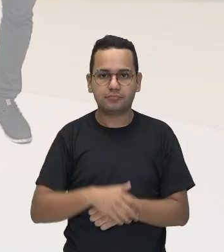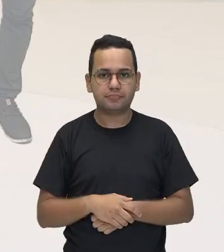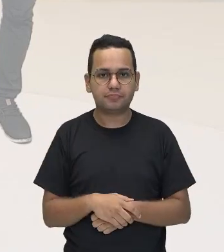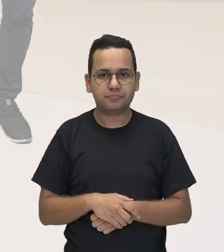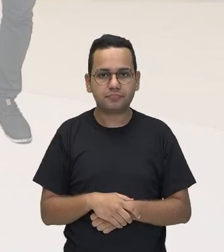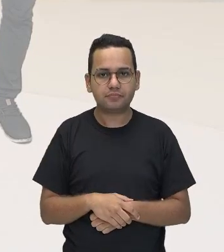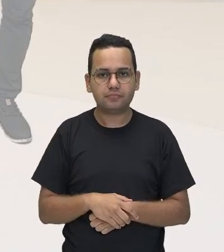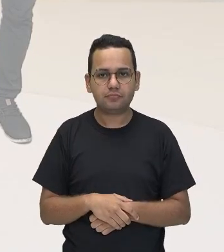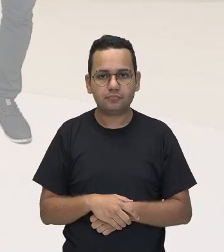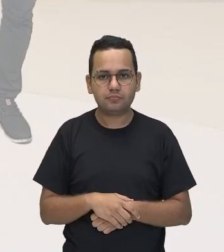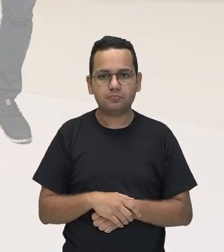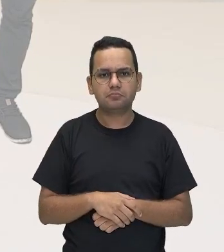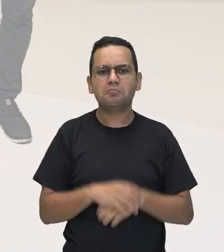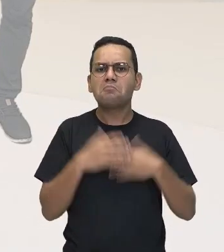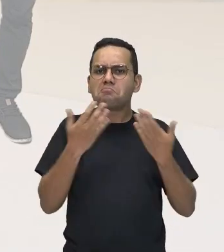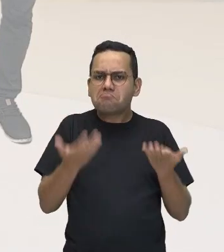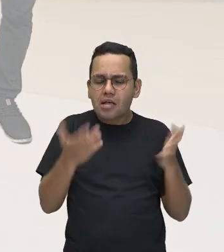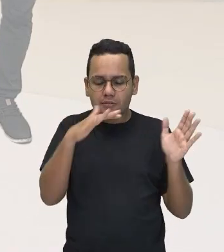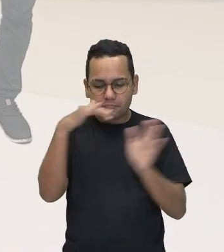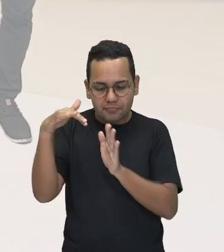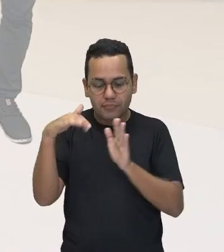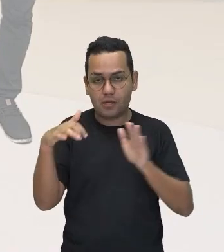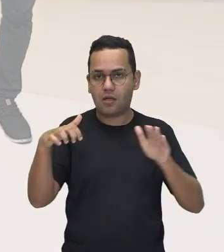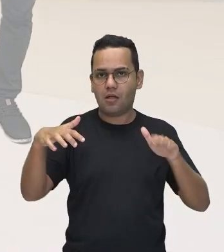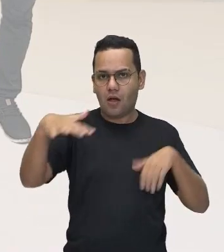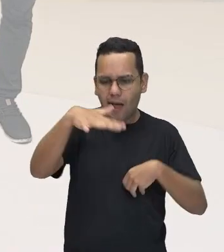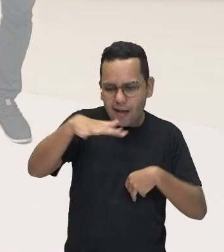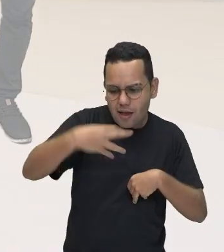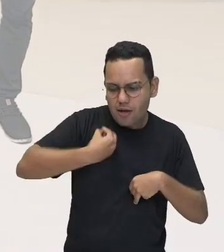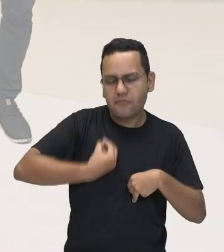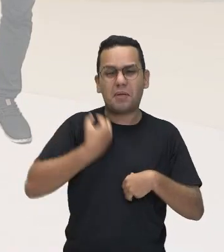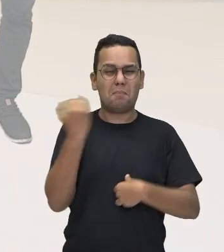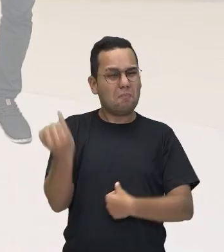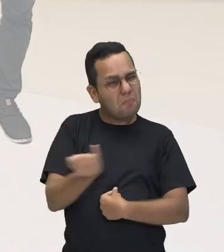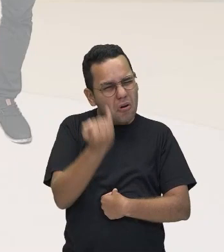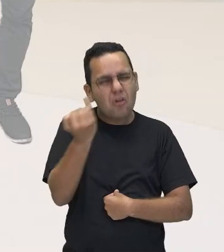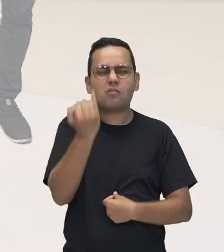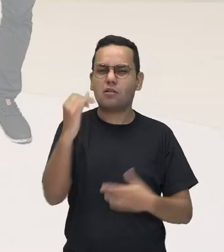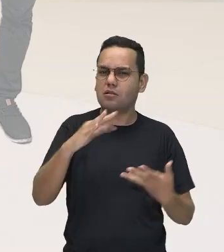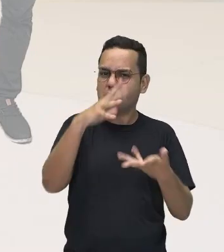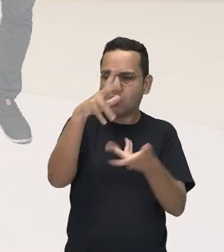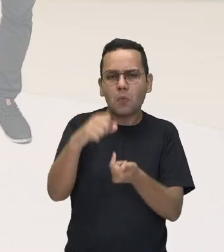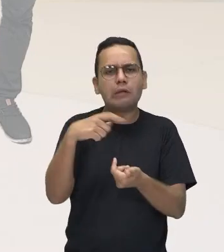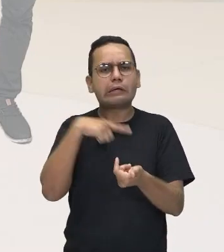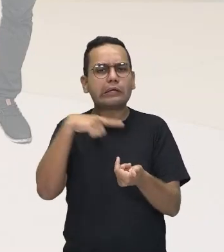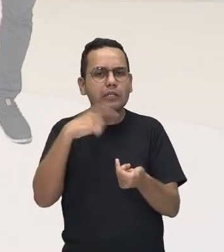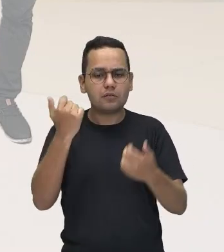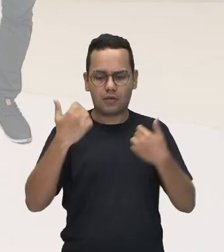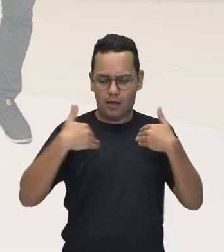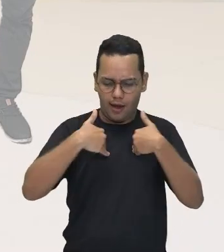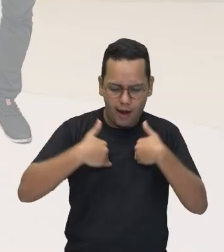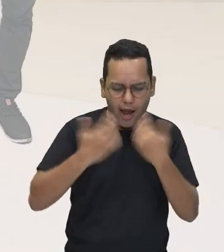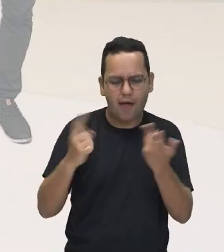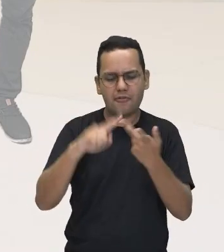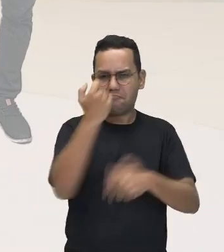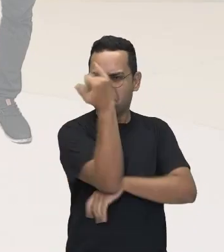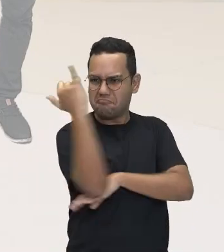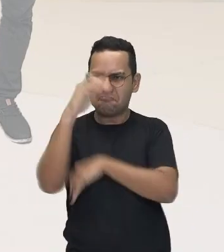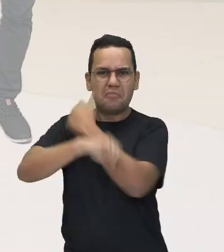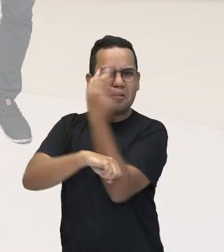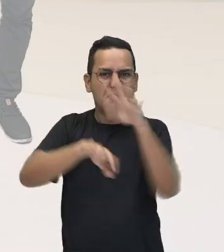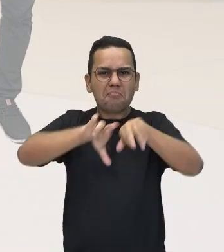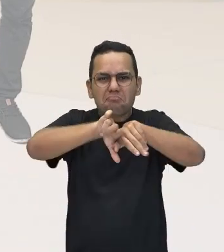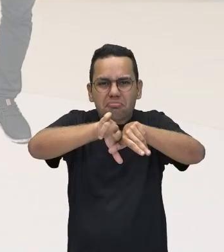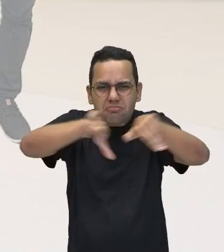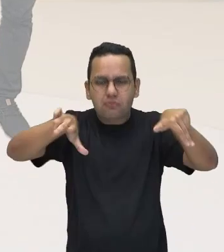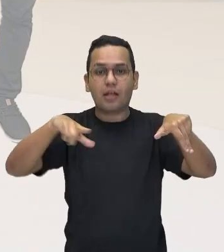mais importante, talvez, do mundo, dada a sua riqueza, a riqueza da biodiversidade e o fato também de nós termos aqui o maior